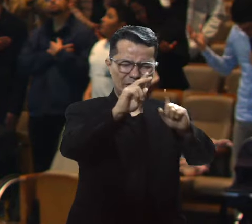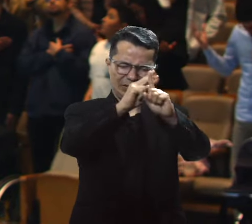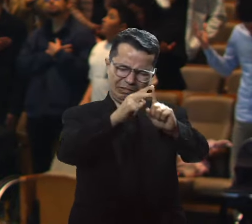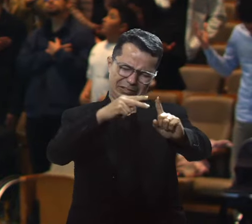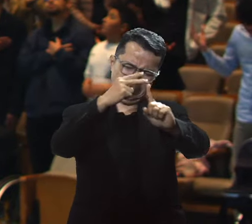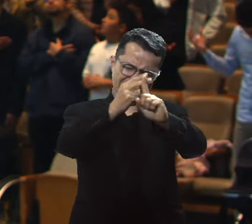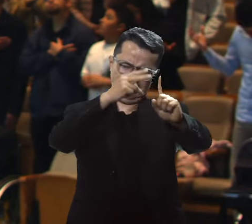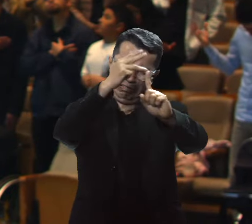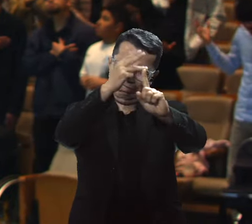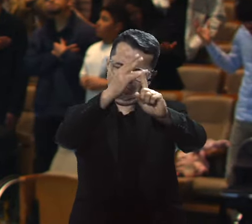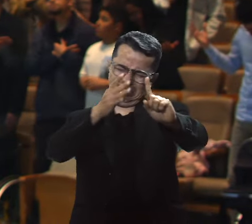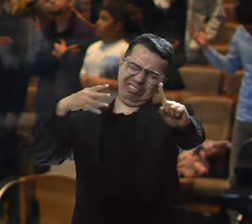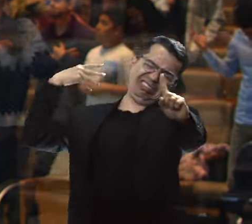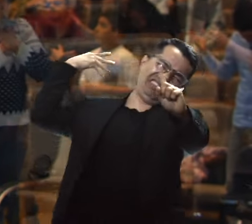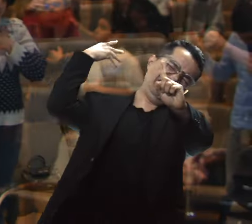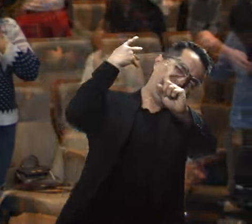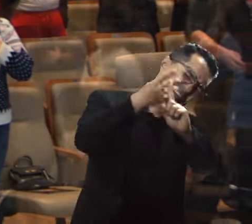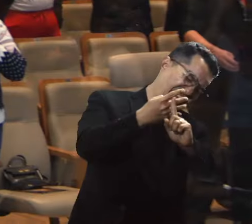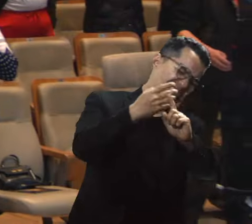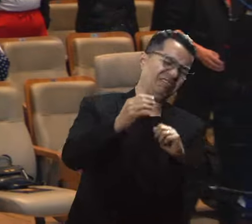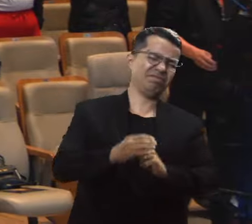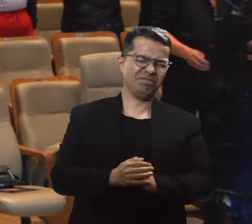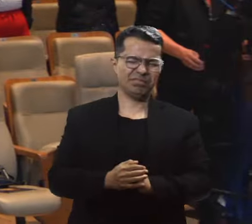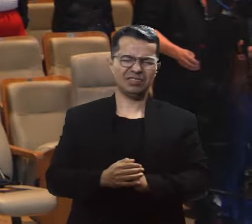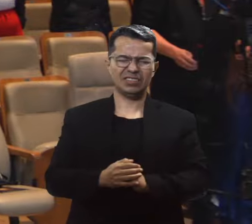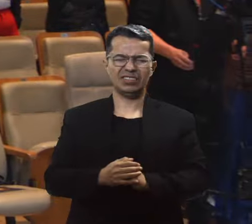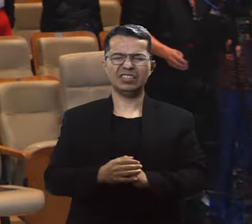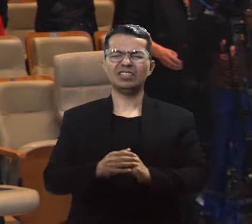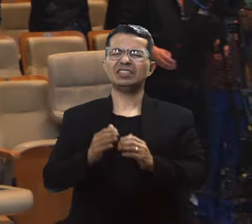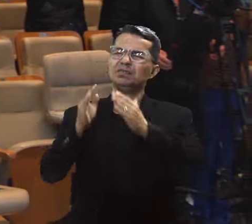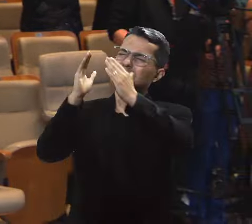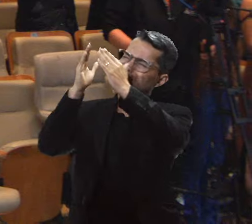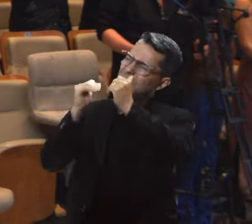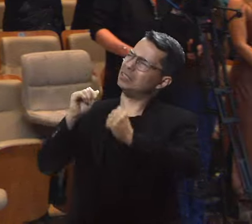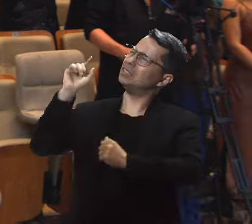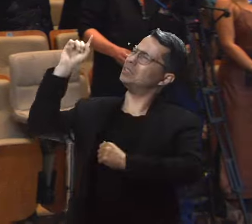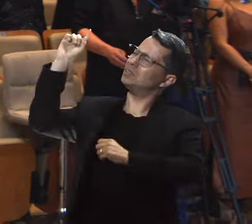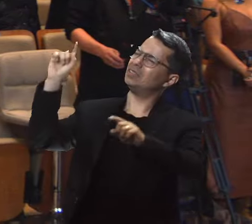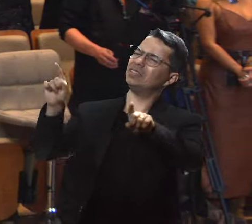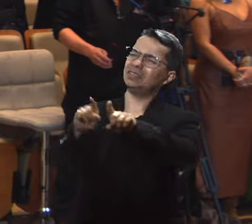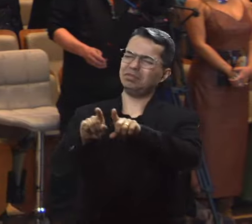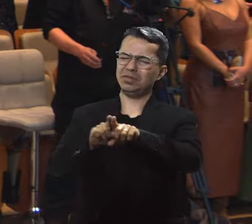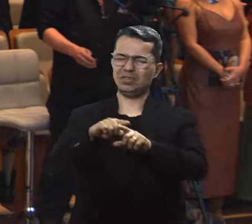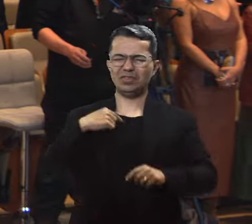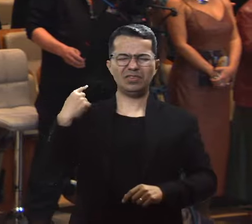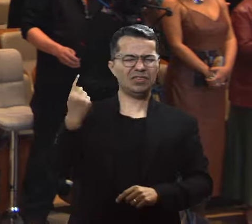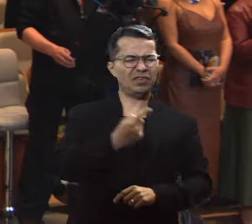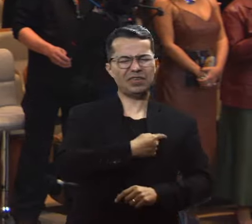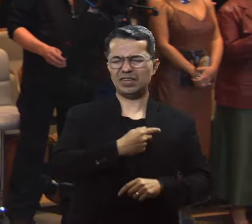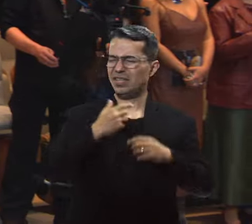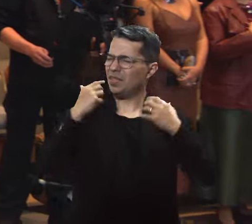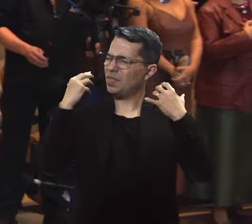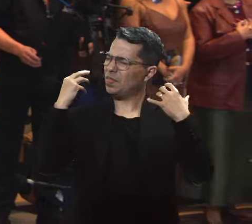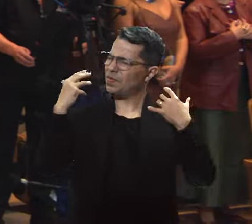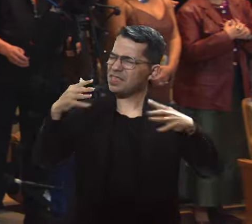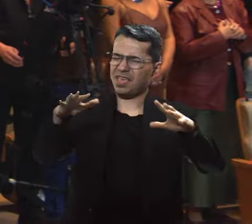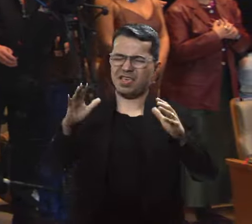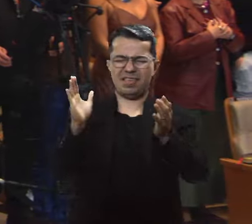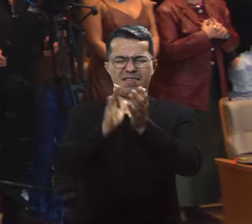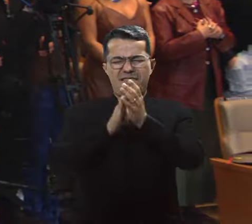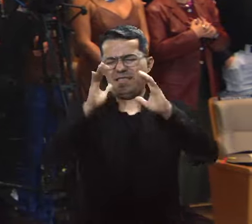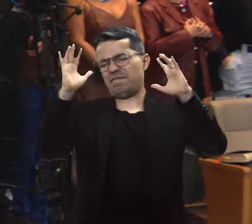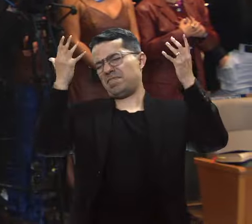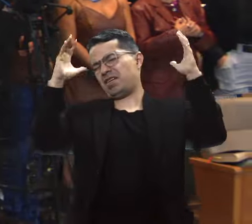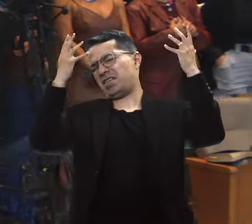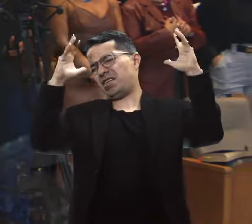que em nenhum momento no meu ministério, dos pastores dessa igreja, nós procuremos os aplausos, os likes,